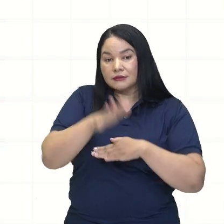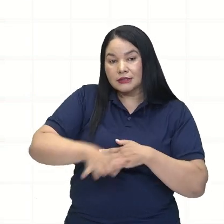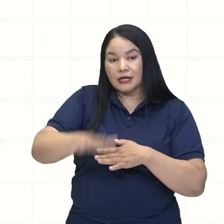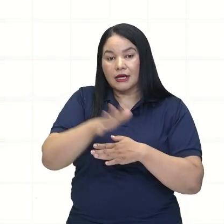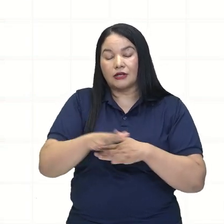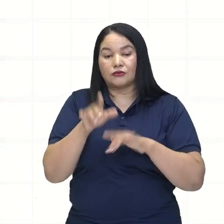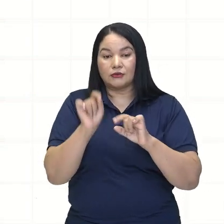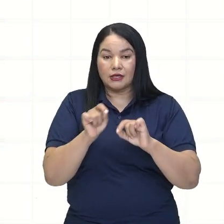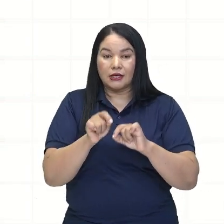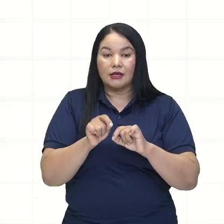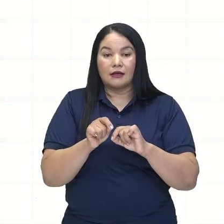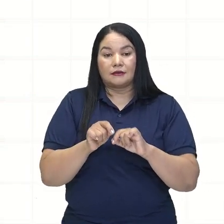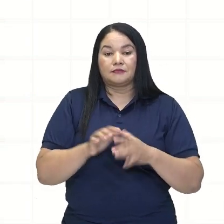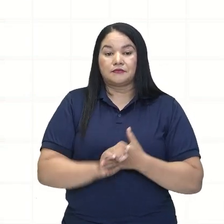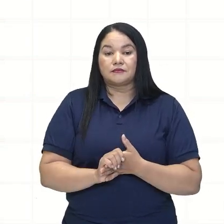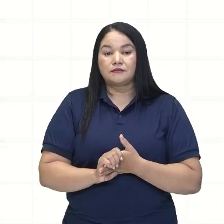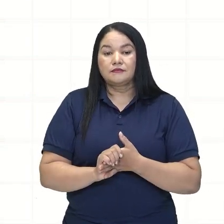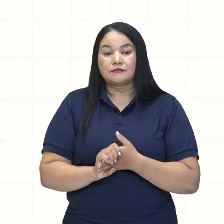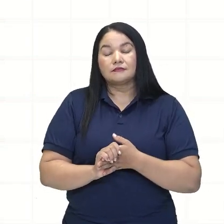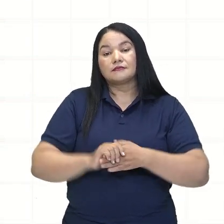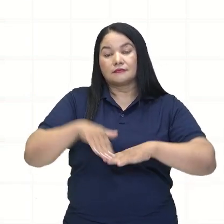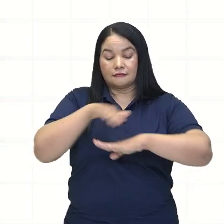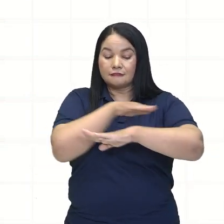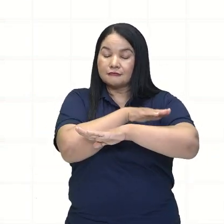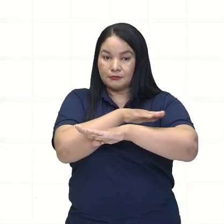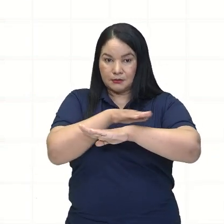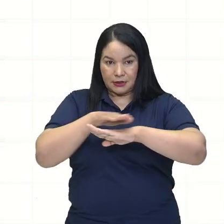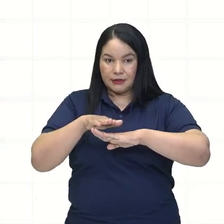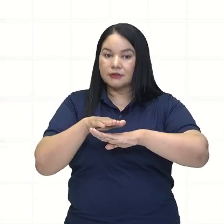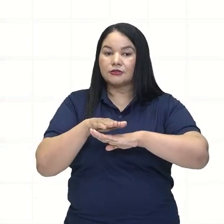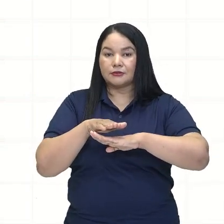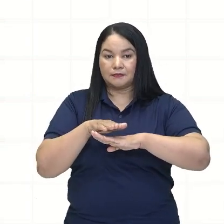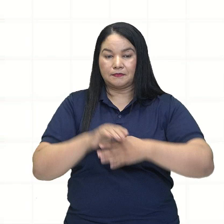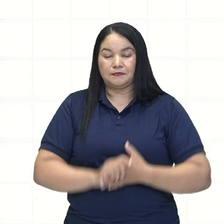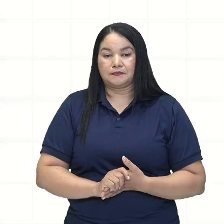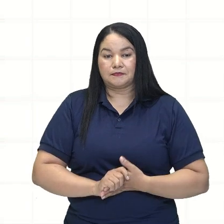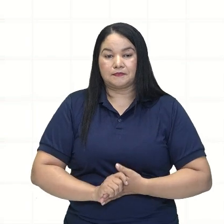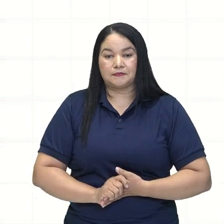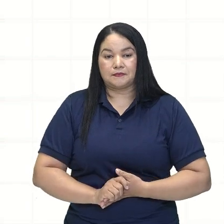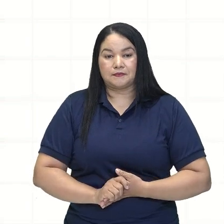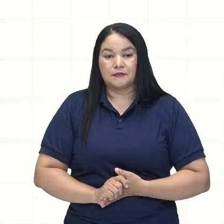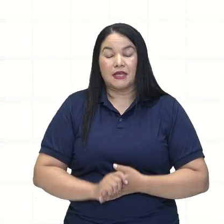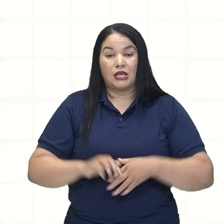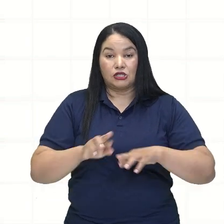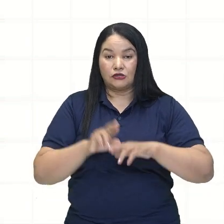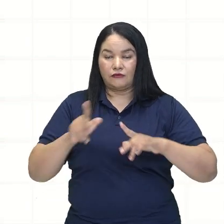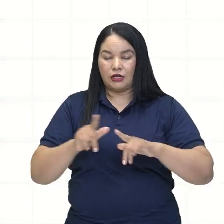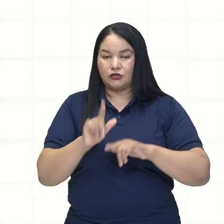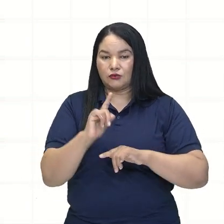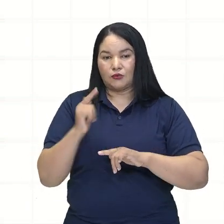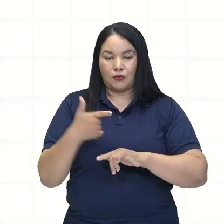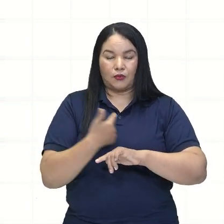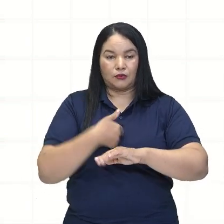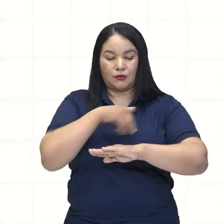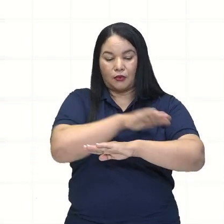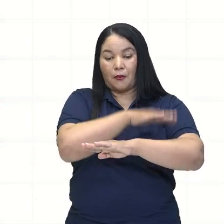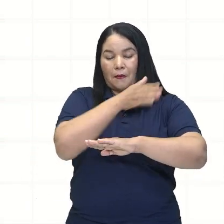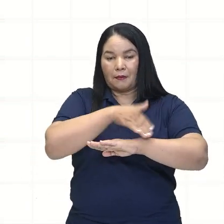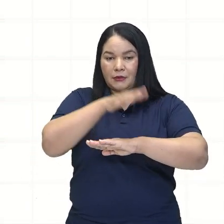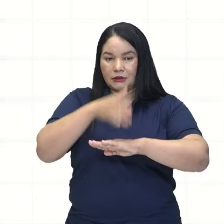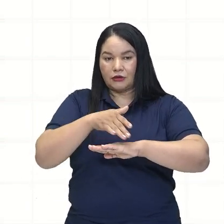ser relativamente planas, né? Diferentemente ali dos rios de planaltos que a